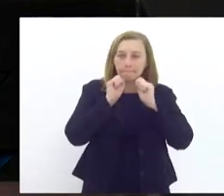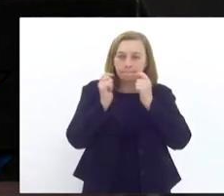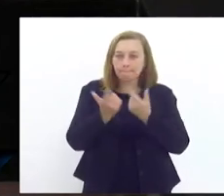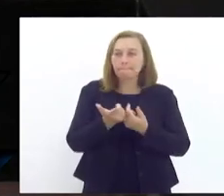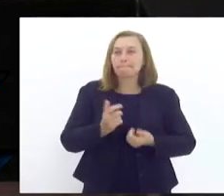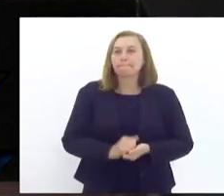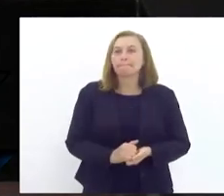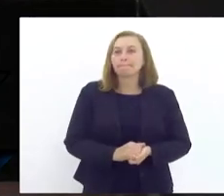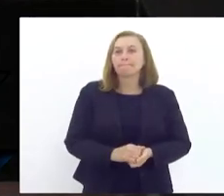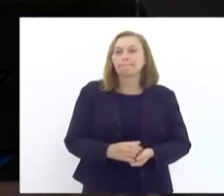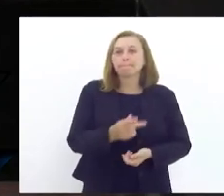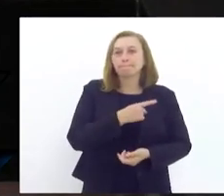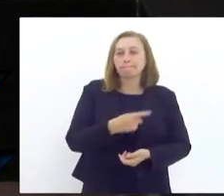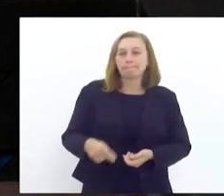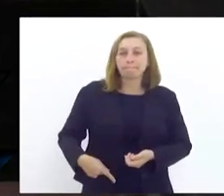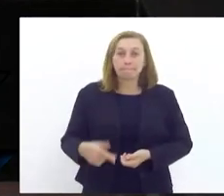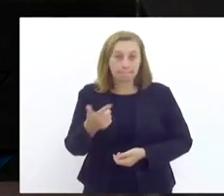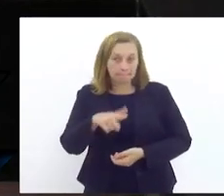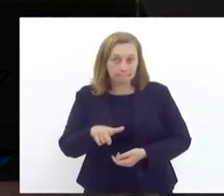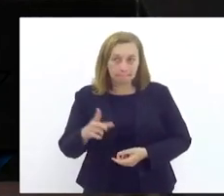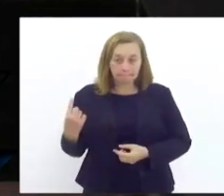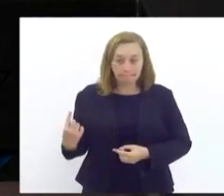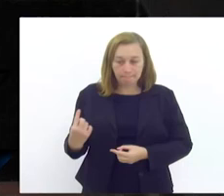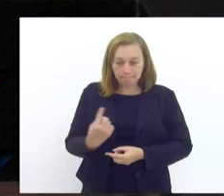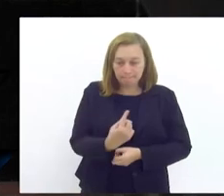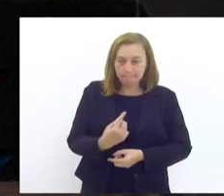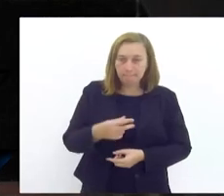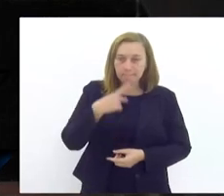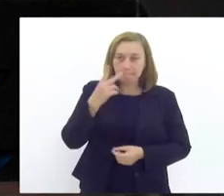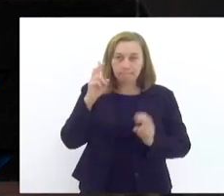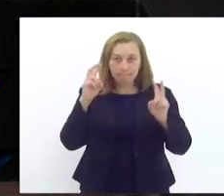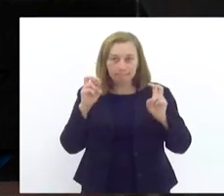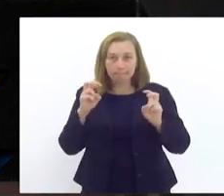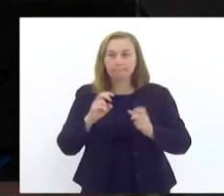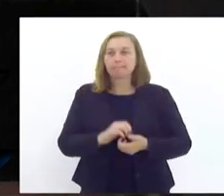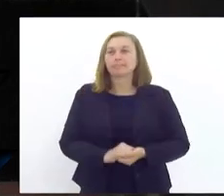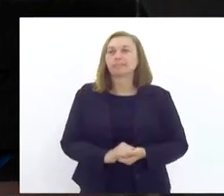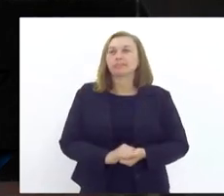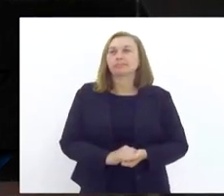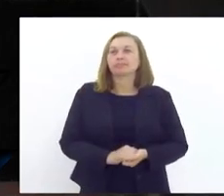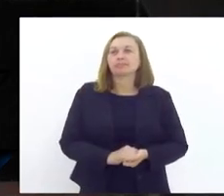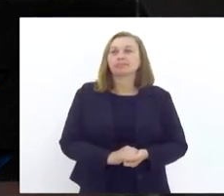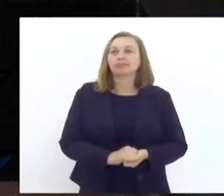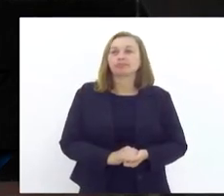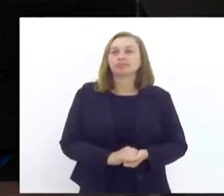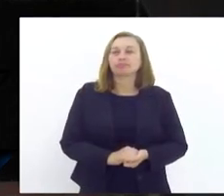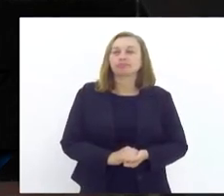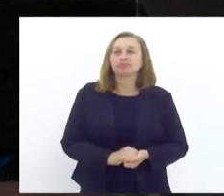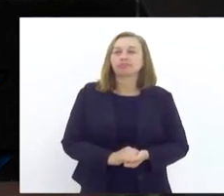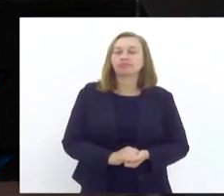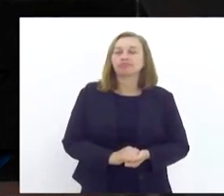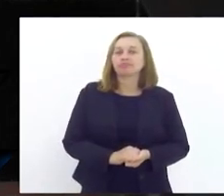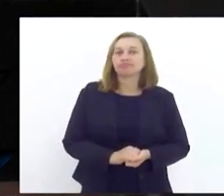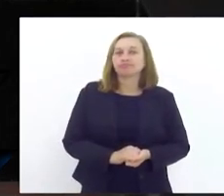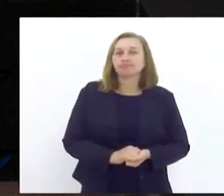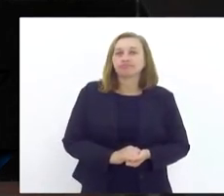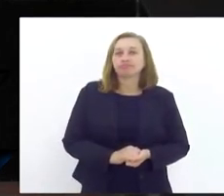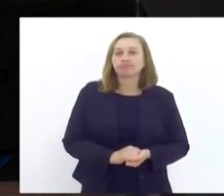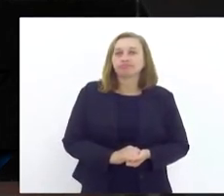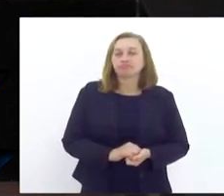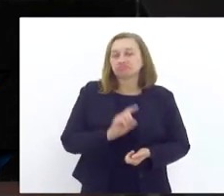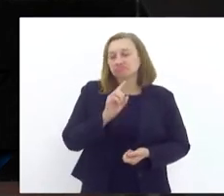Presidente mais uma vez eu venho aqui falar de um assunto um assunto que não é